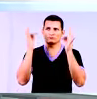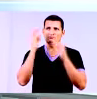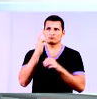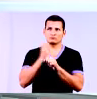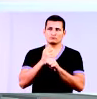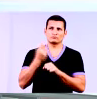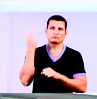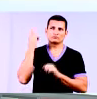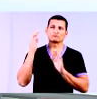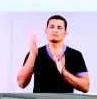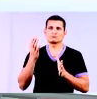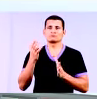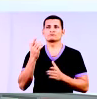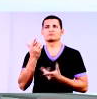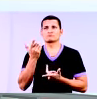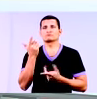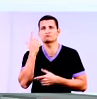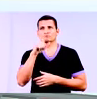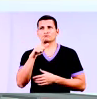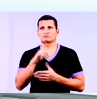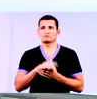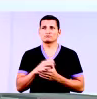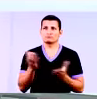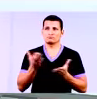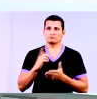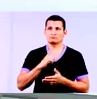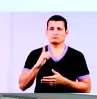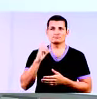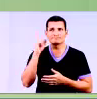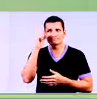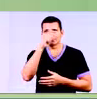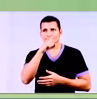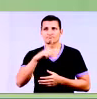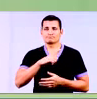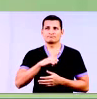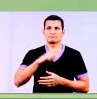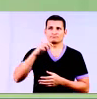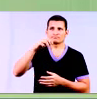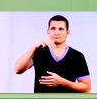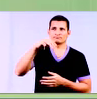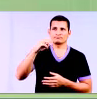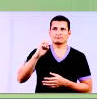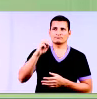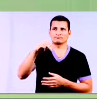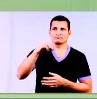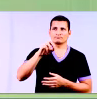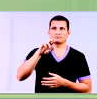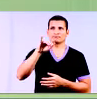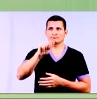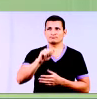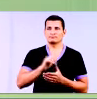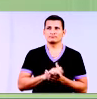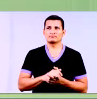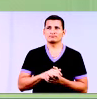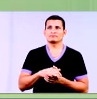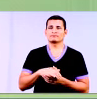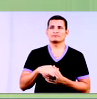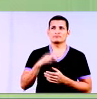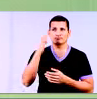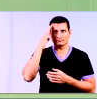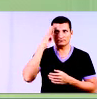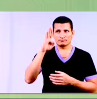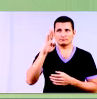já supria. Geralmente o que a gente tem é deficiência de memória. Valeu, Erickson? A memória principal é a memória